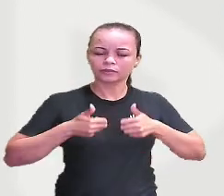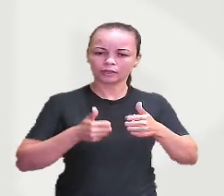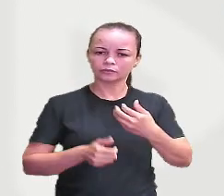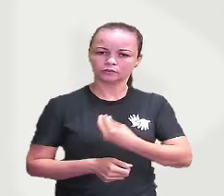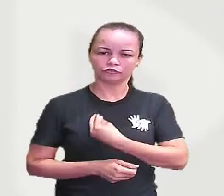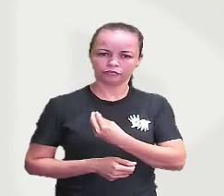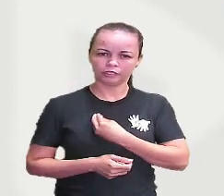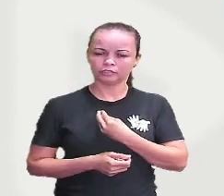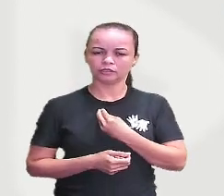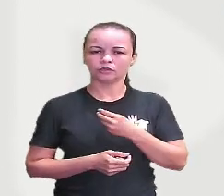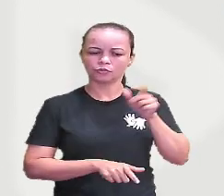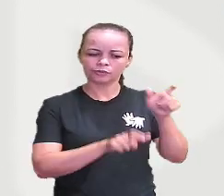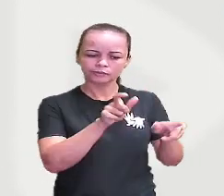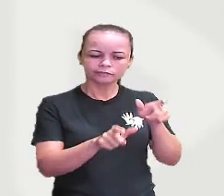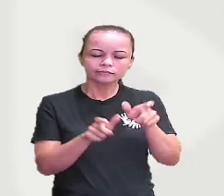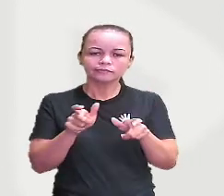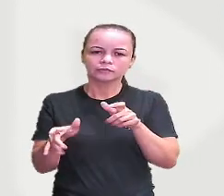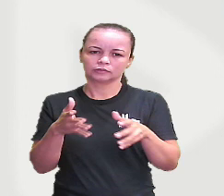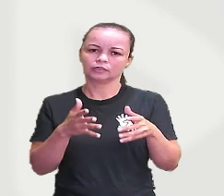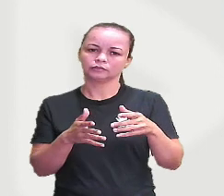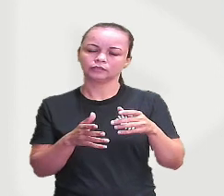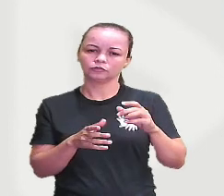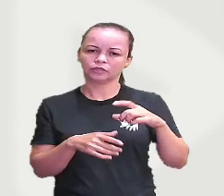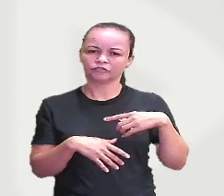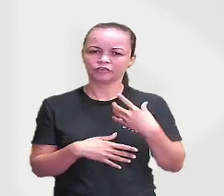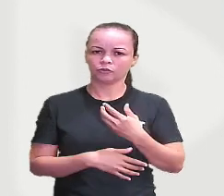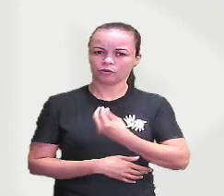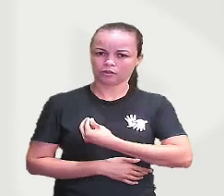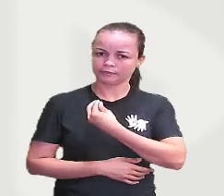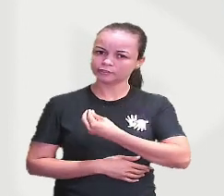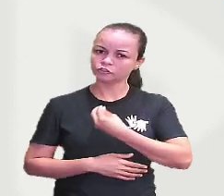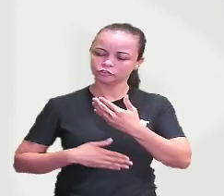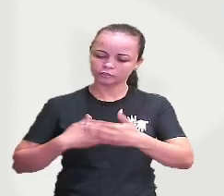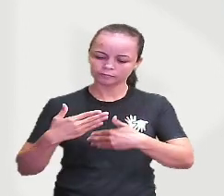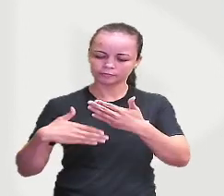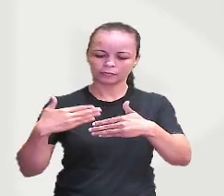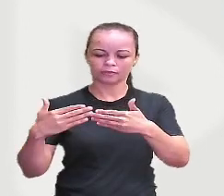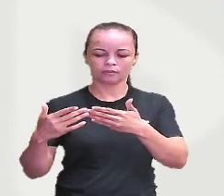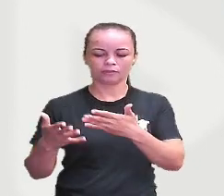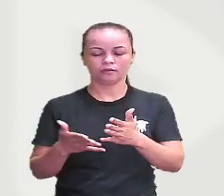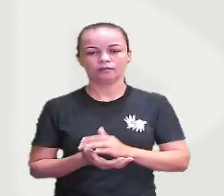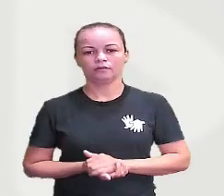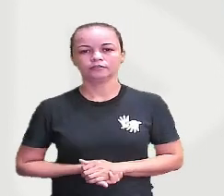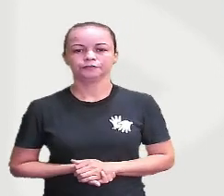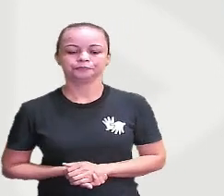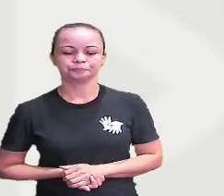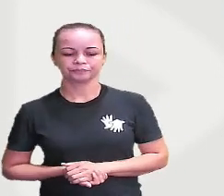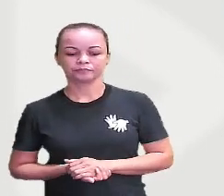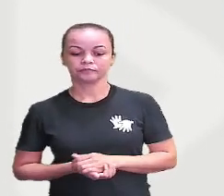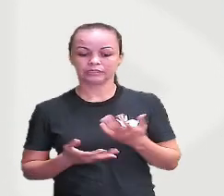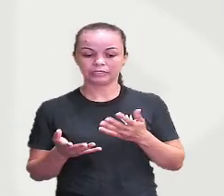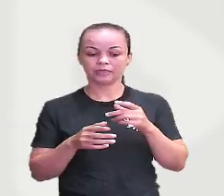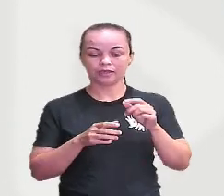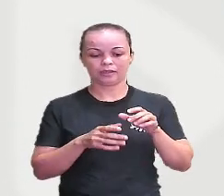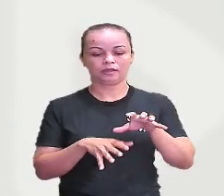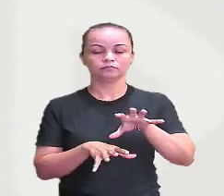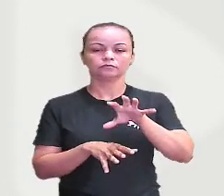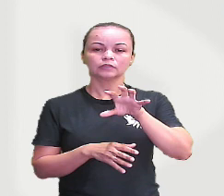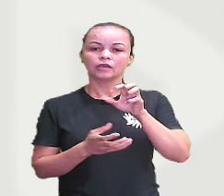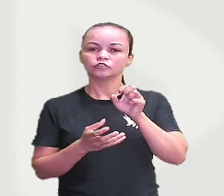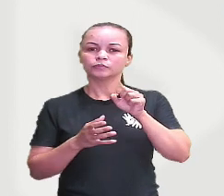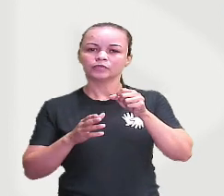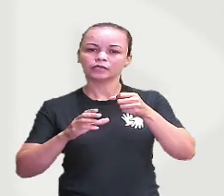somos, tem a ver com a nossa existência. Respiração celular e fermentação. Então, qual é o objetivo desse momento aqui?